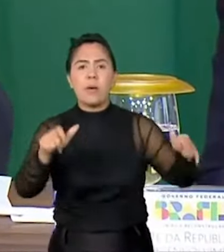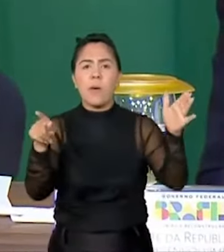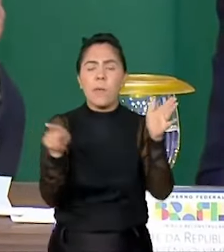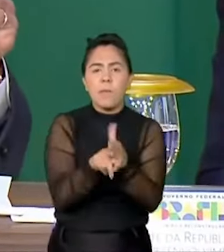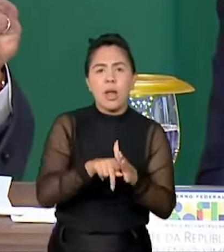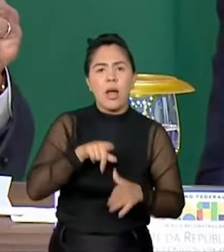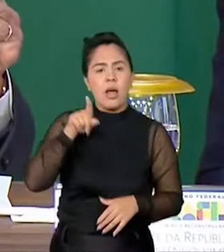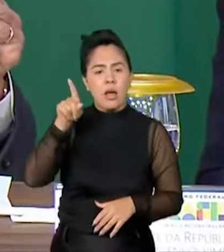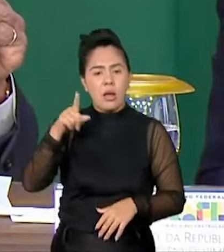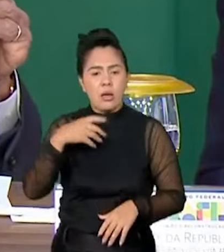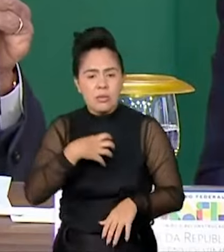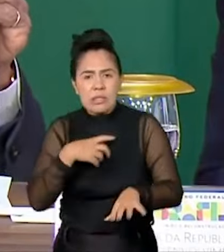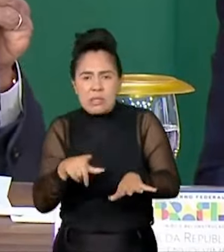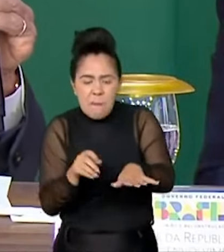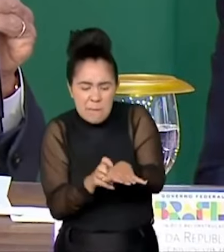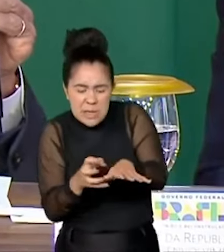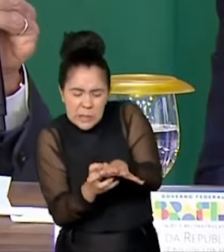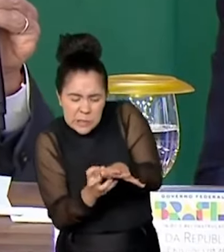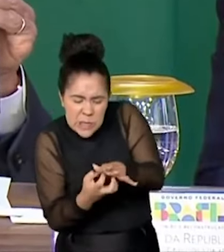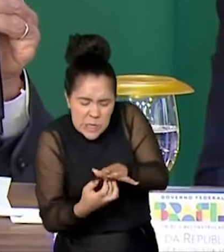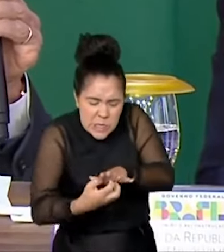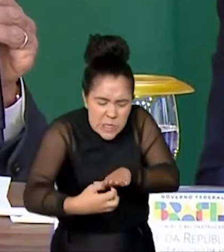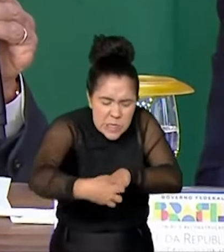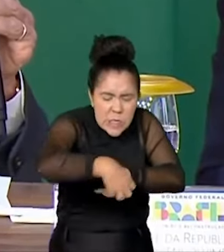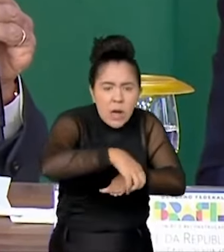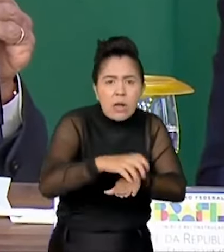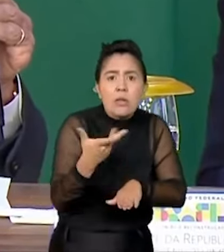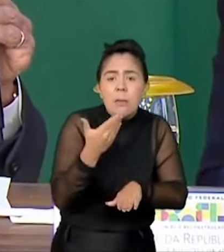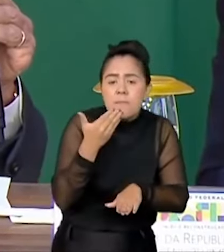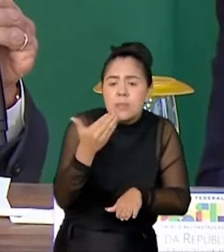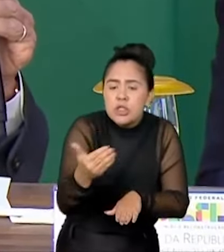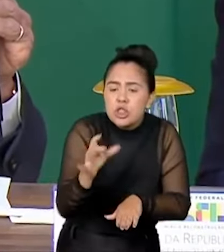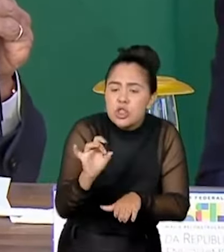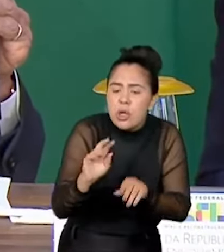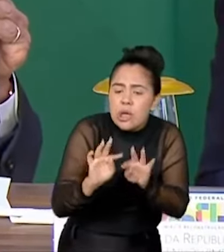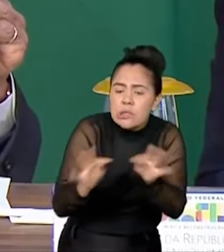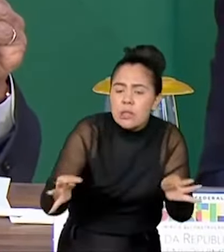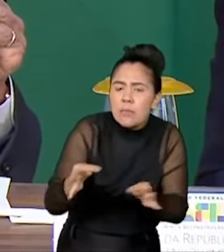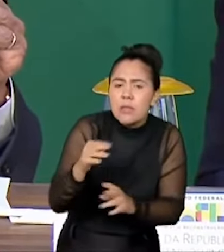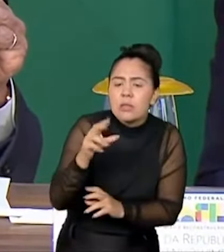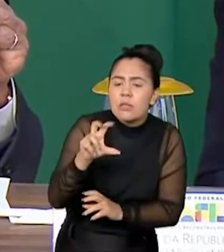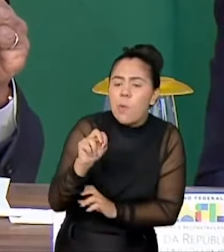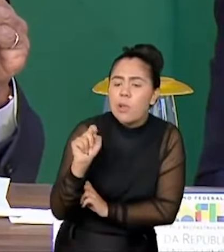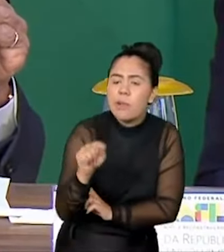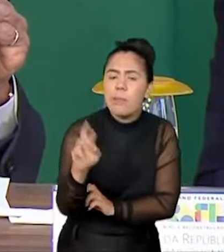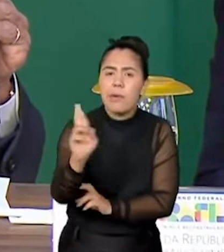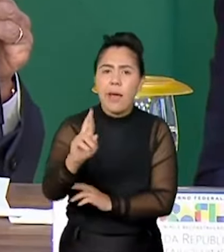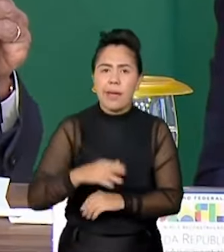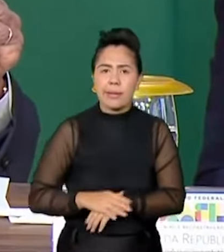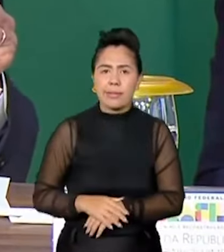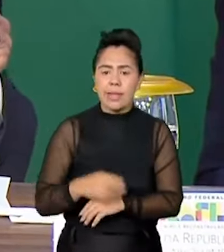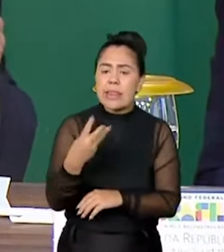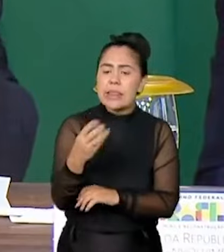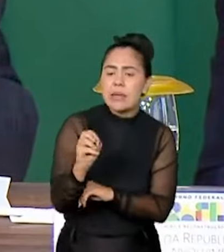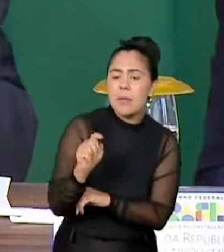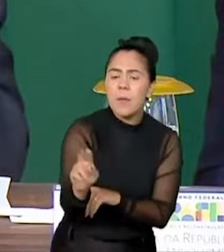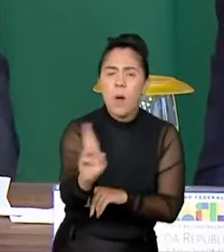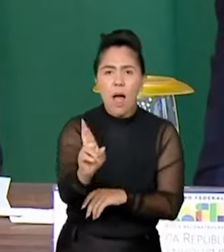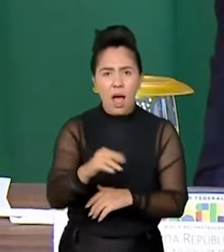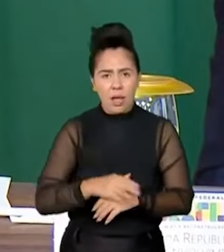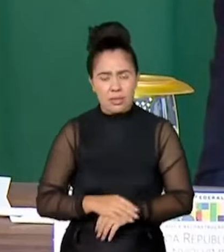pé cheio de craca, que quer pedir apenas 50 mil emprestado, 30 mil emprestado. Então, se